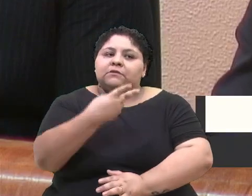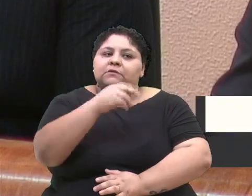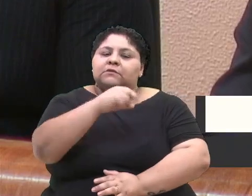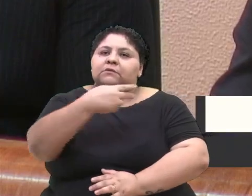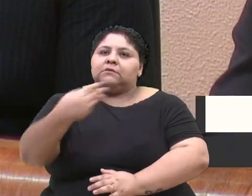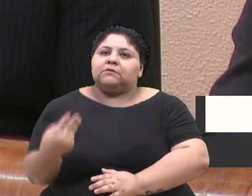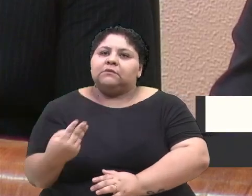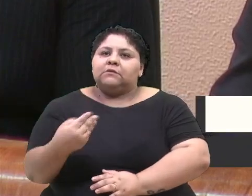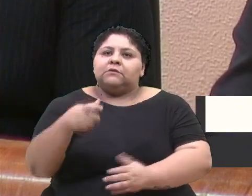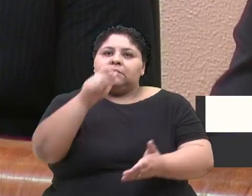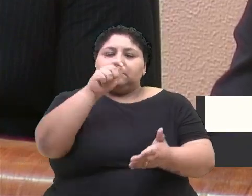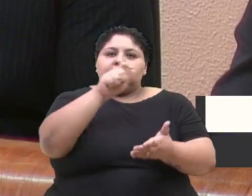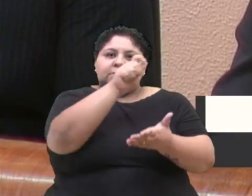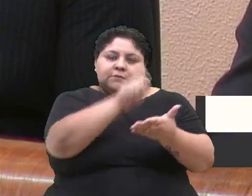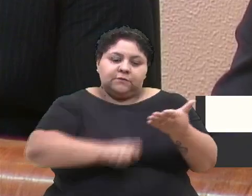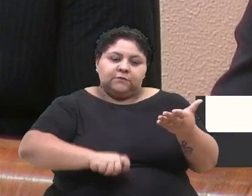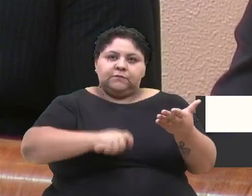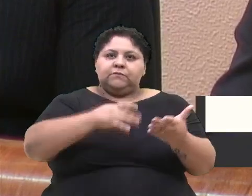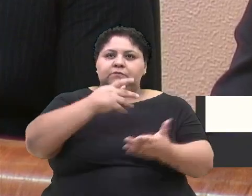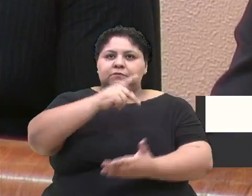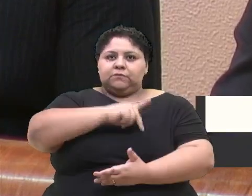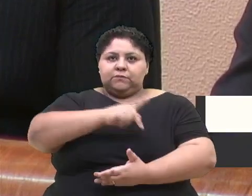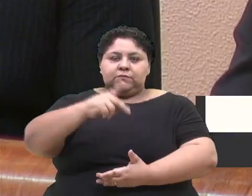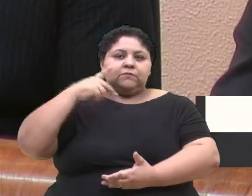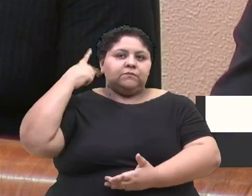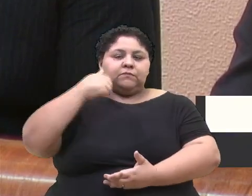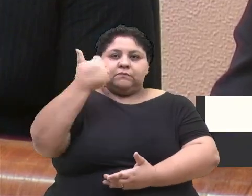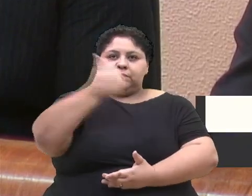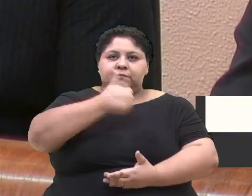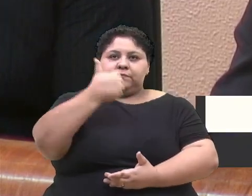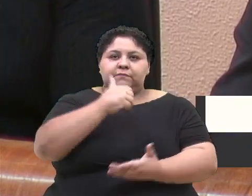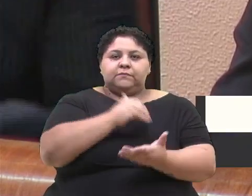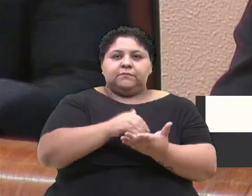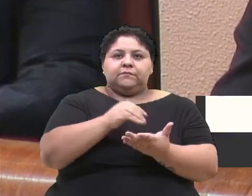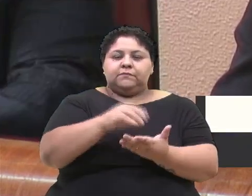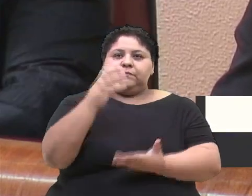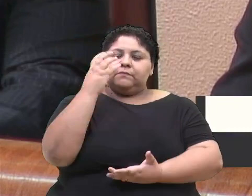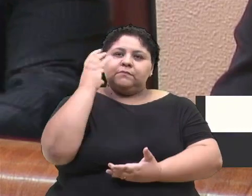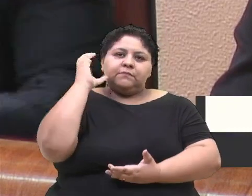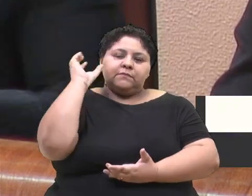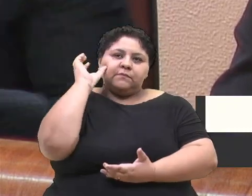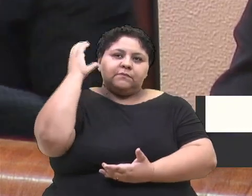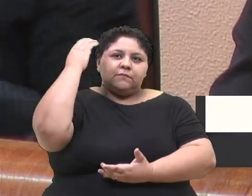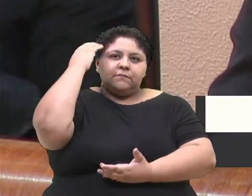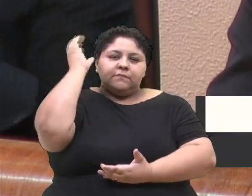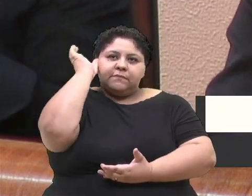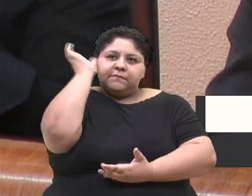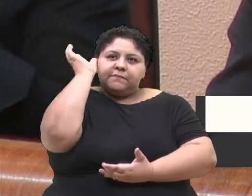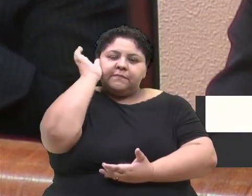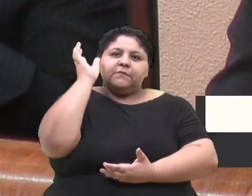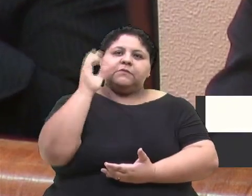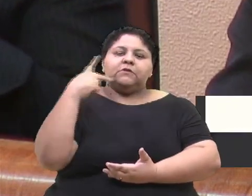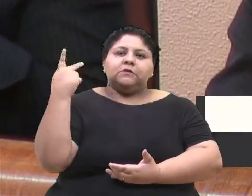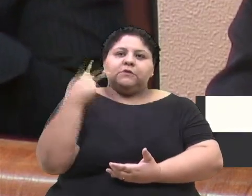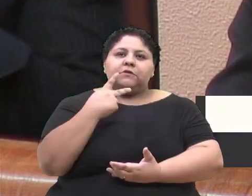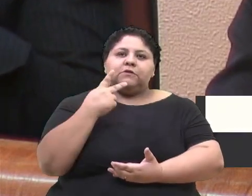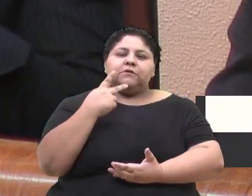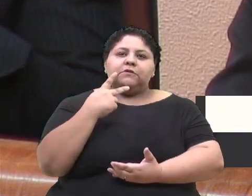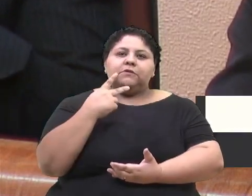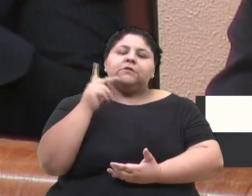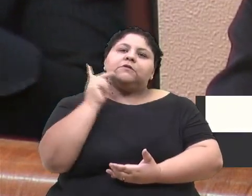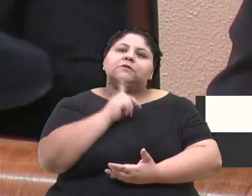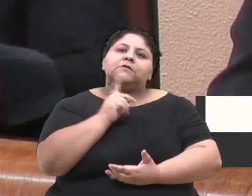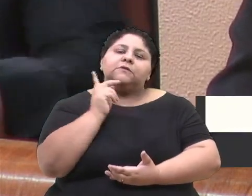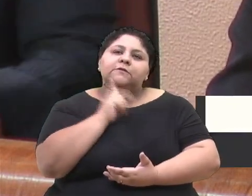presidente, vereador Zé D'Ambrós, primeiro vice Cadore, segundo vice Renato Oliveira, primeiro secretário